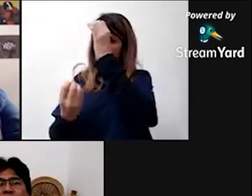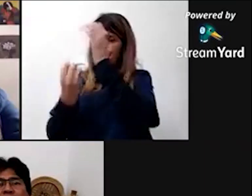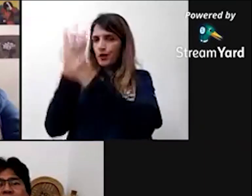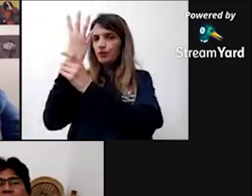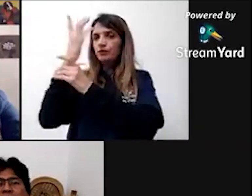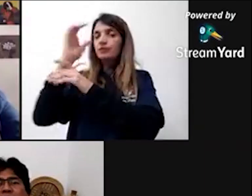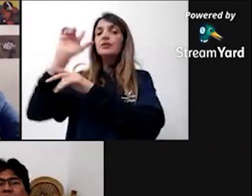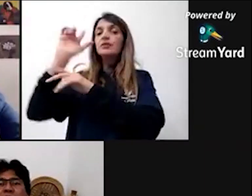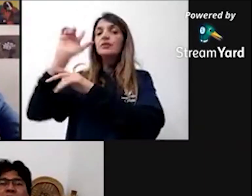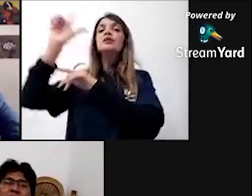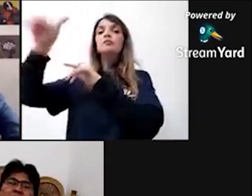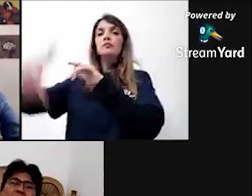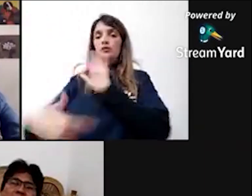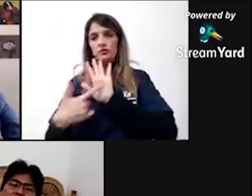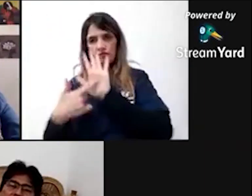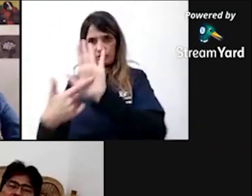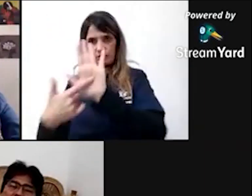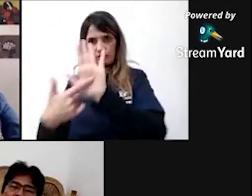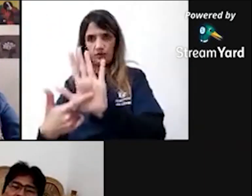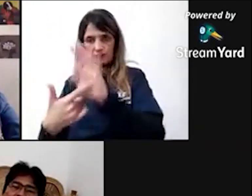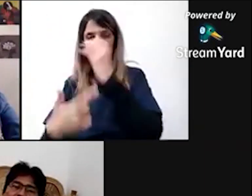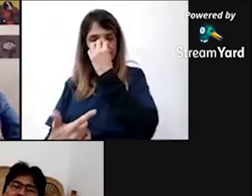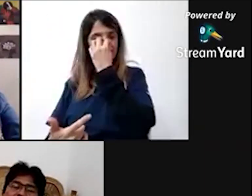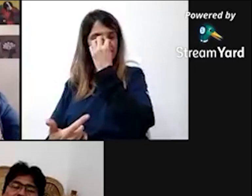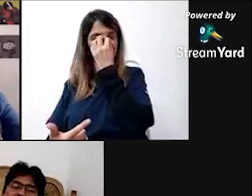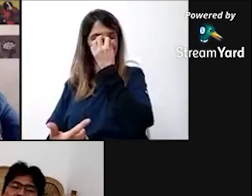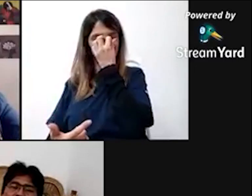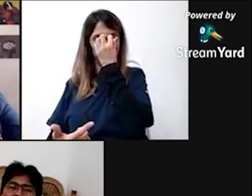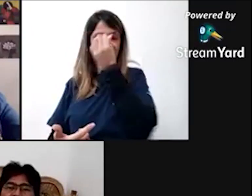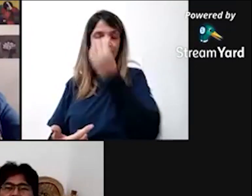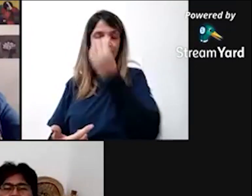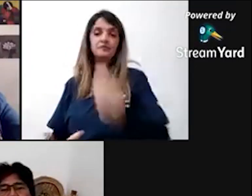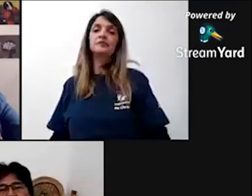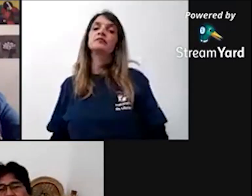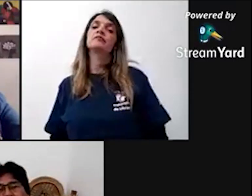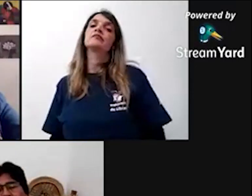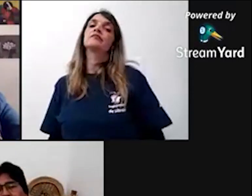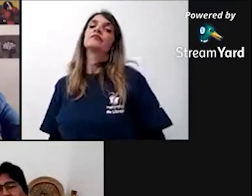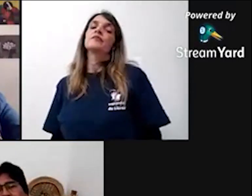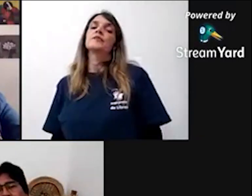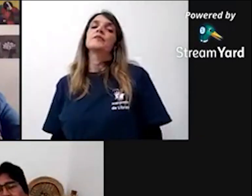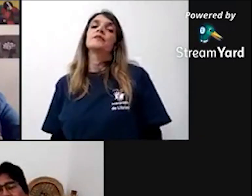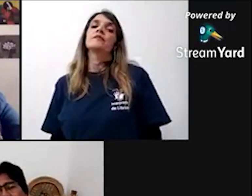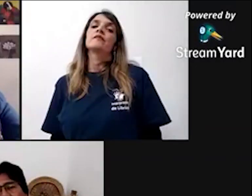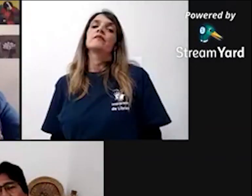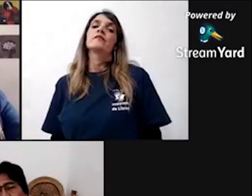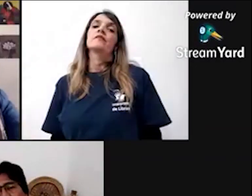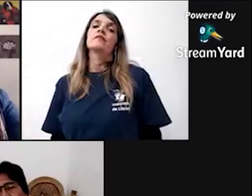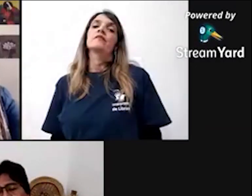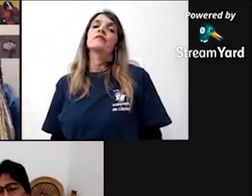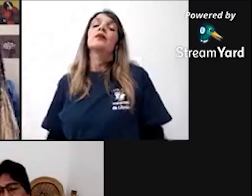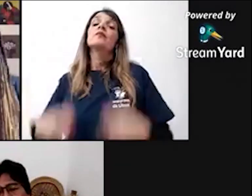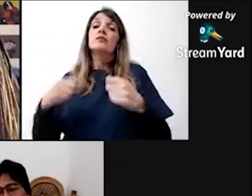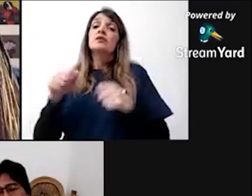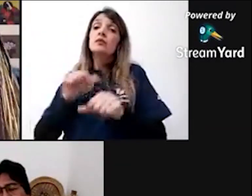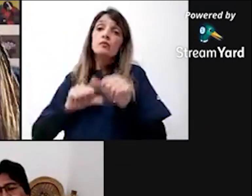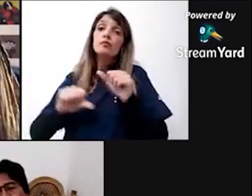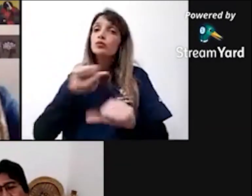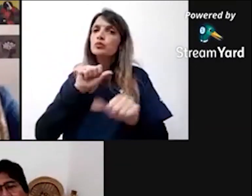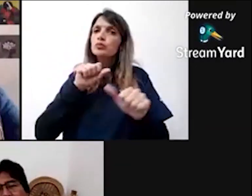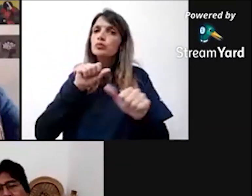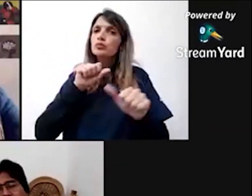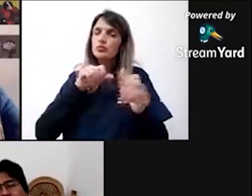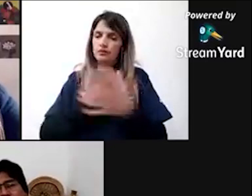possa tornar para dentro ela ressignificada. E a questão é, qual